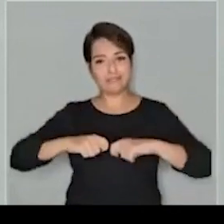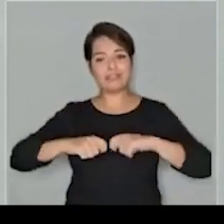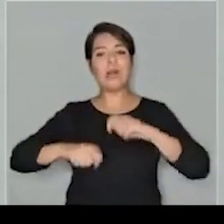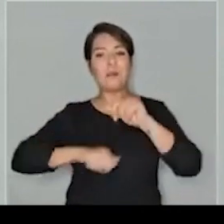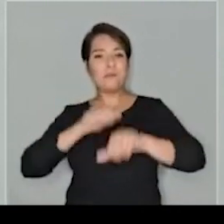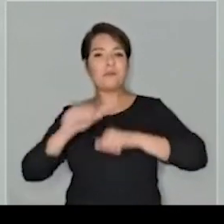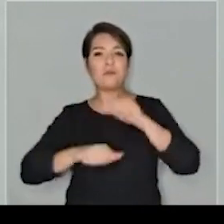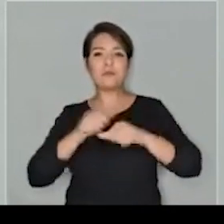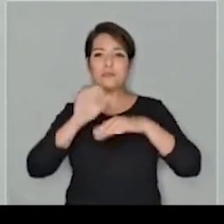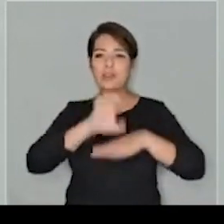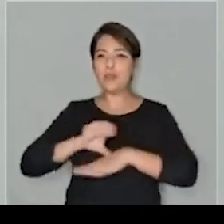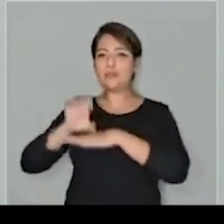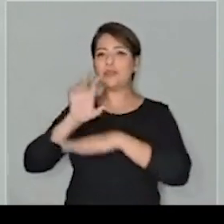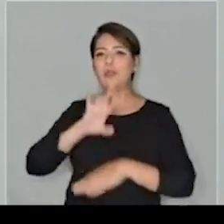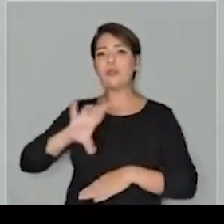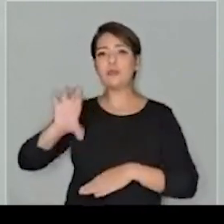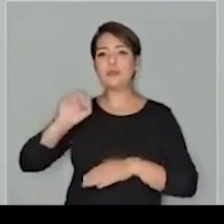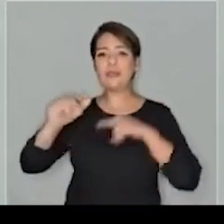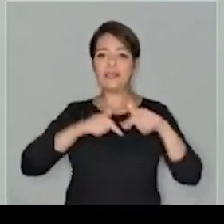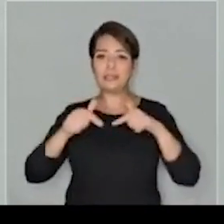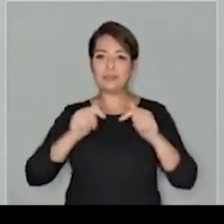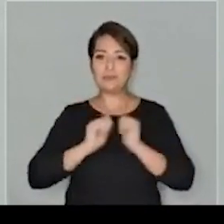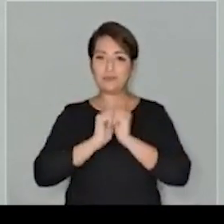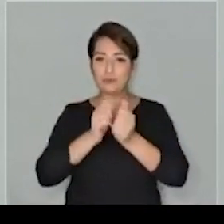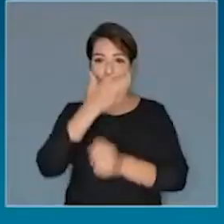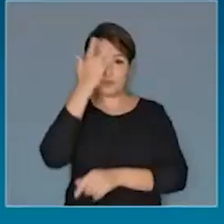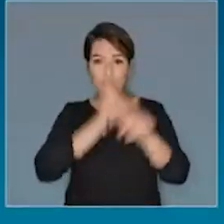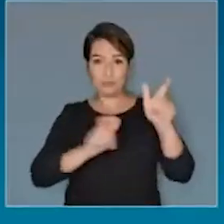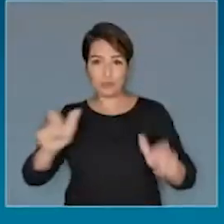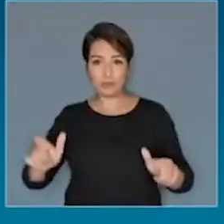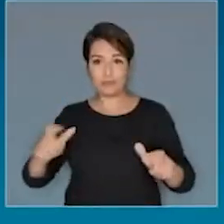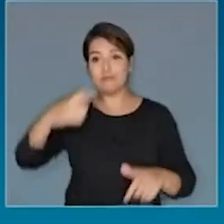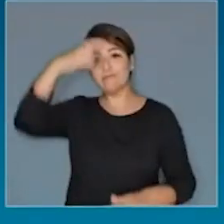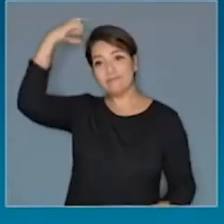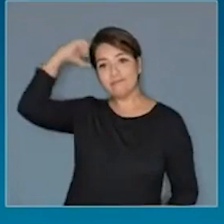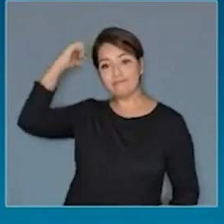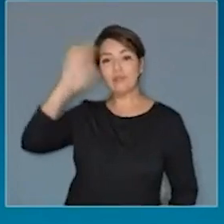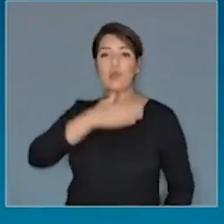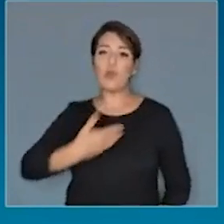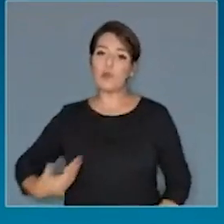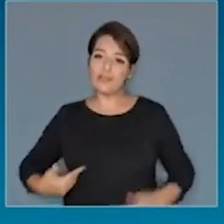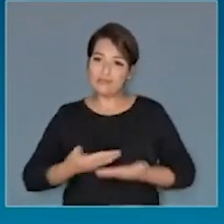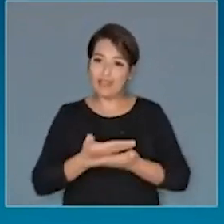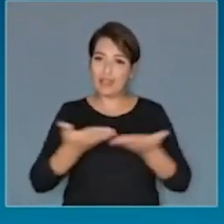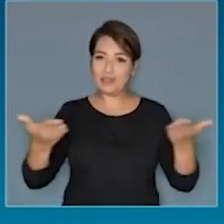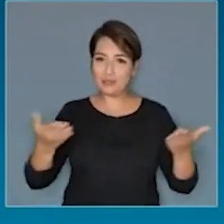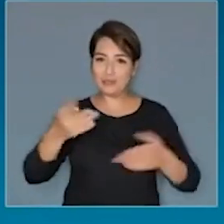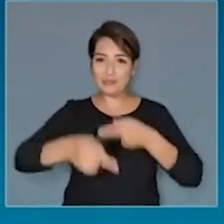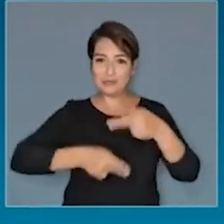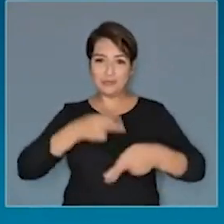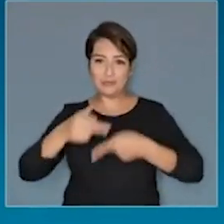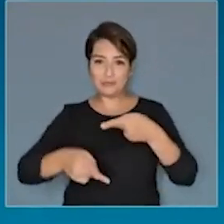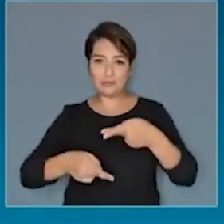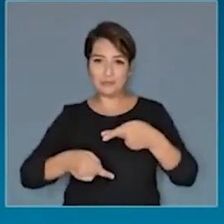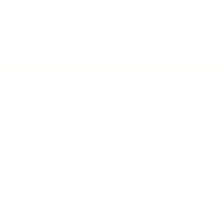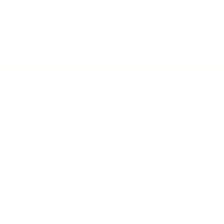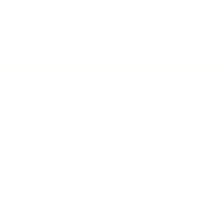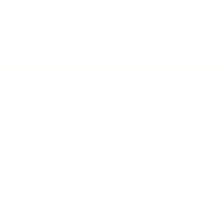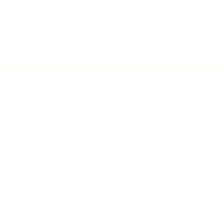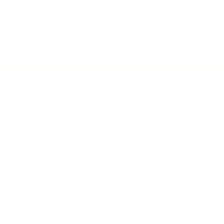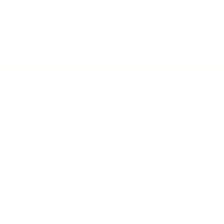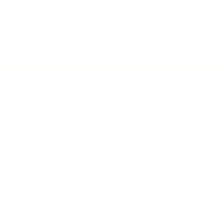podemos fazer o estado do Rio mudar e trabalhar para as pessoas Rodrigo Neves esse governa para o